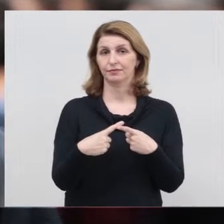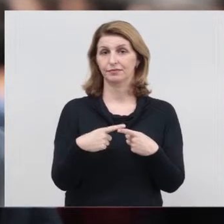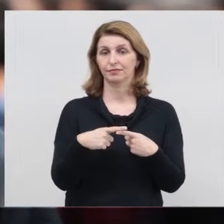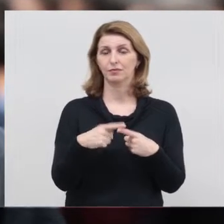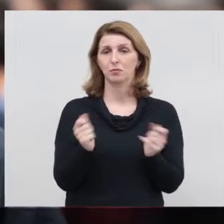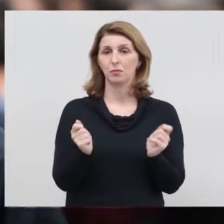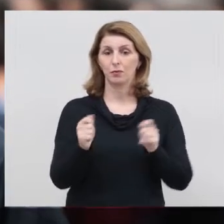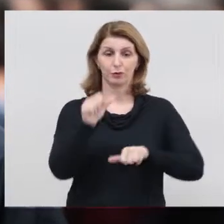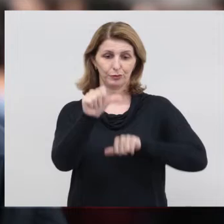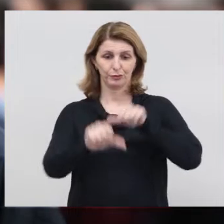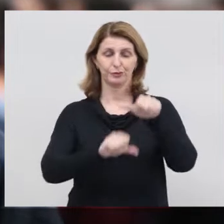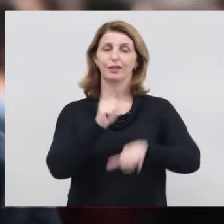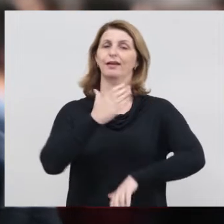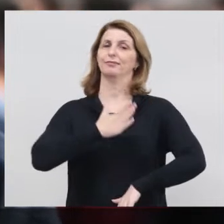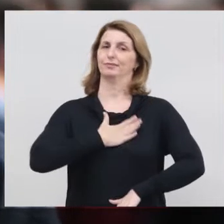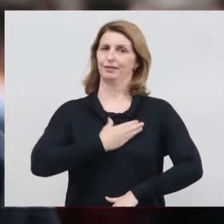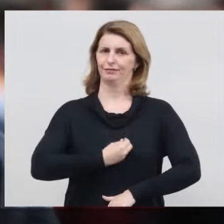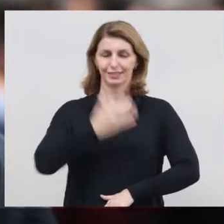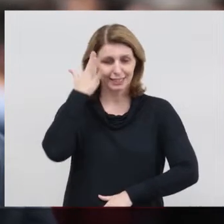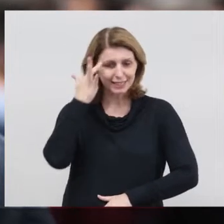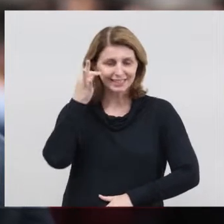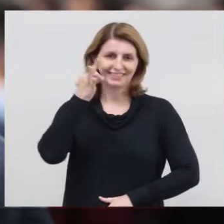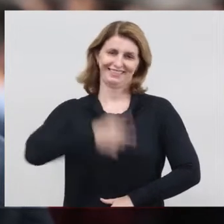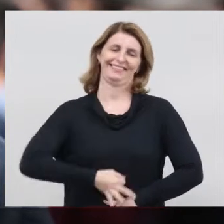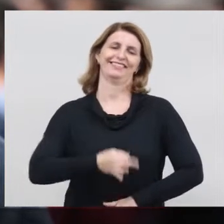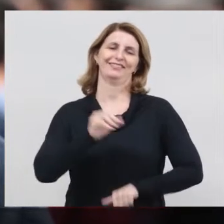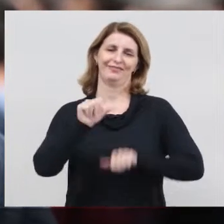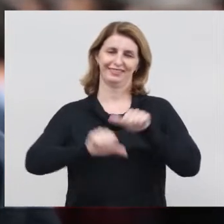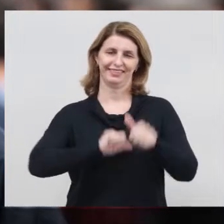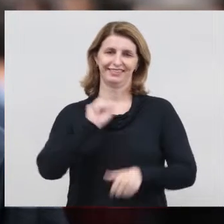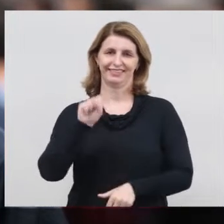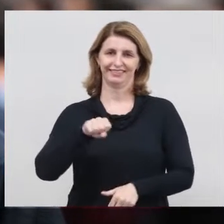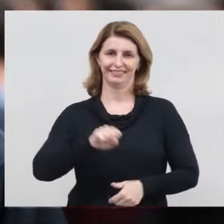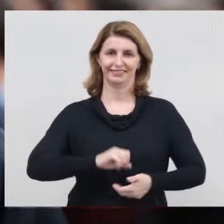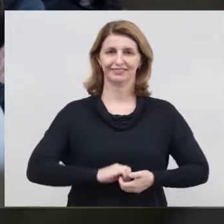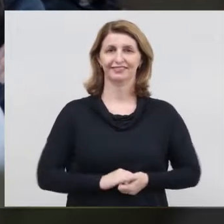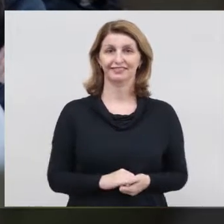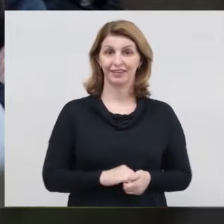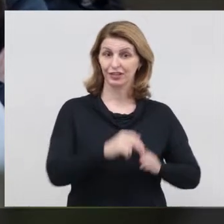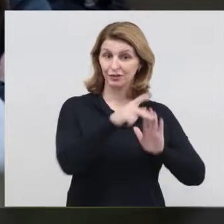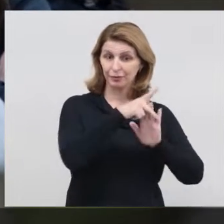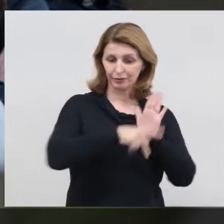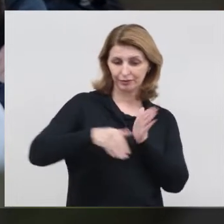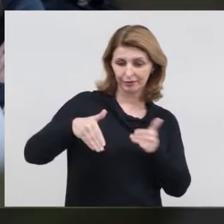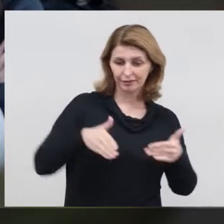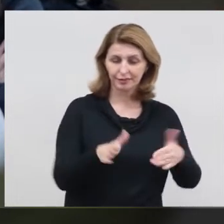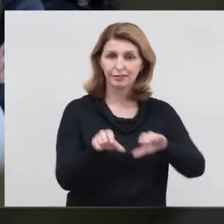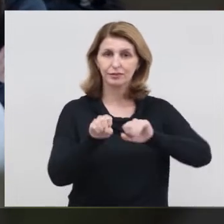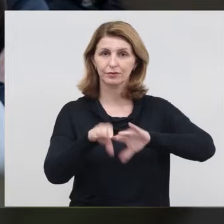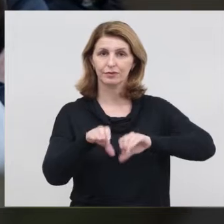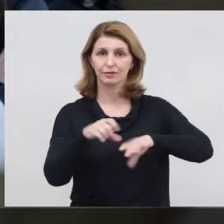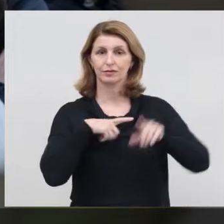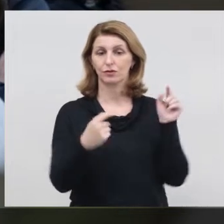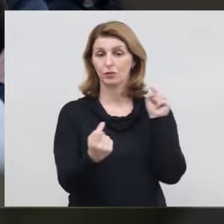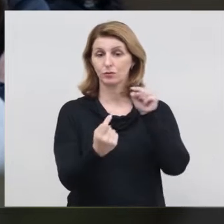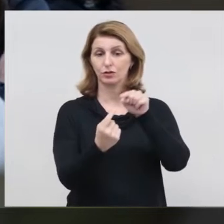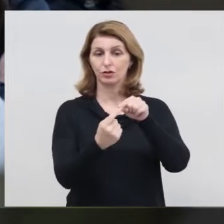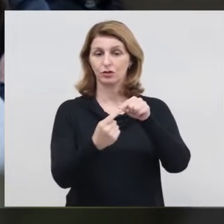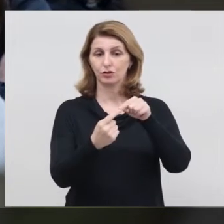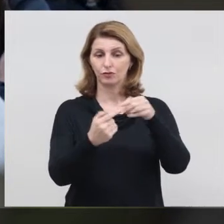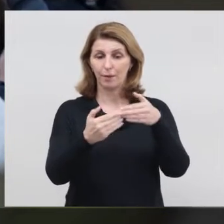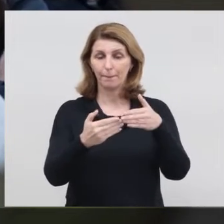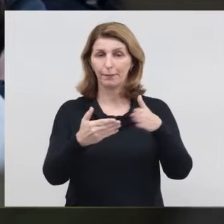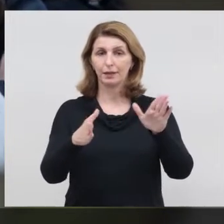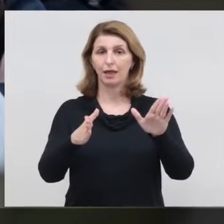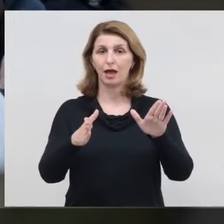isso pode mudar minha vida eu acho que tem com certeza que vai usar o a trilha da educação tem por